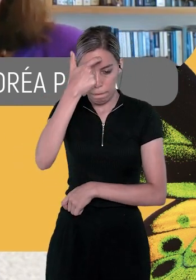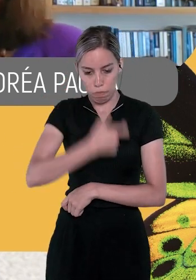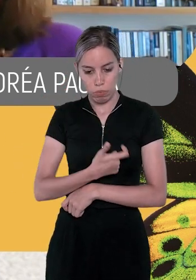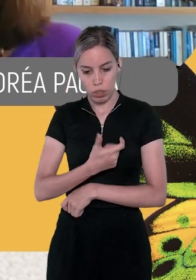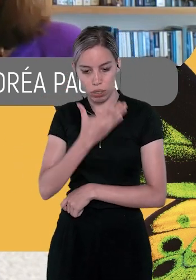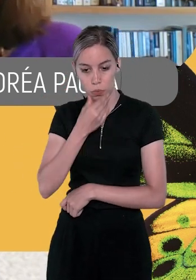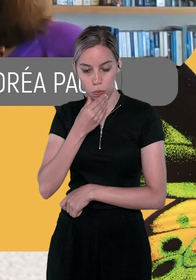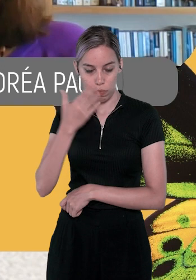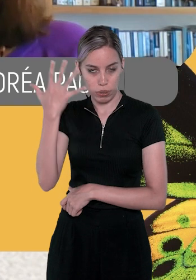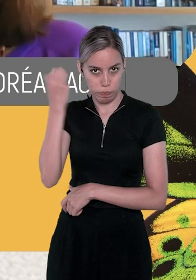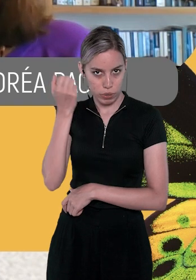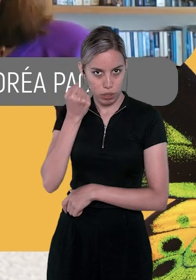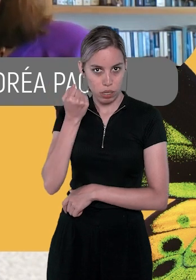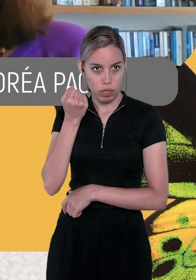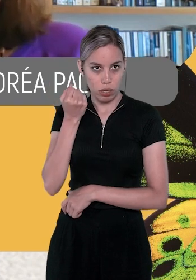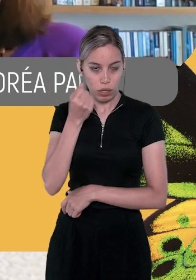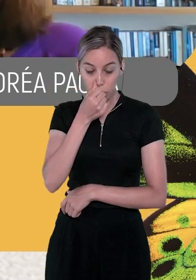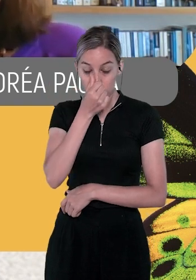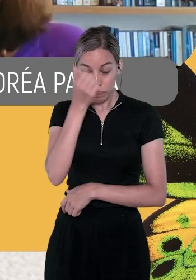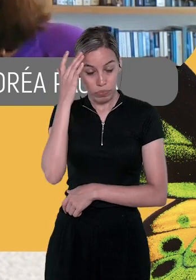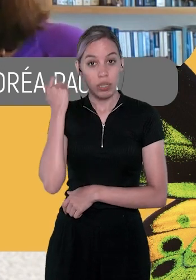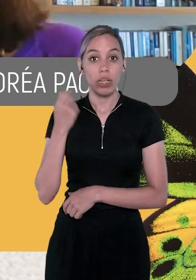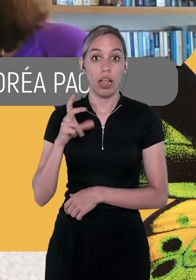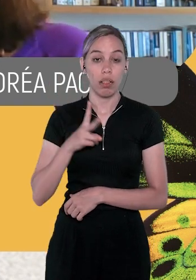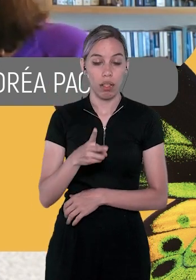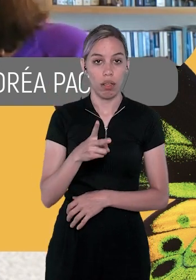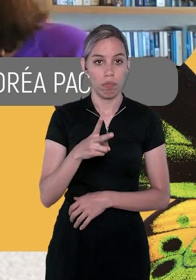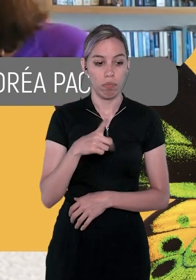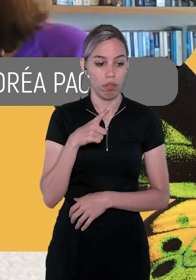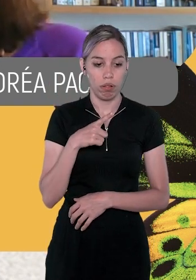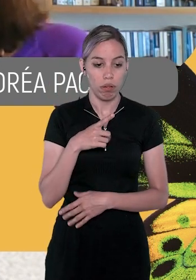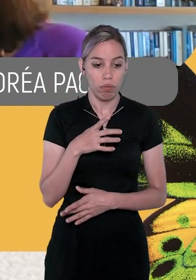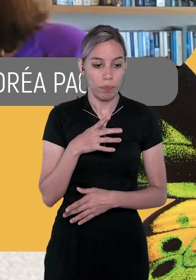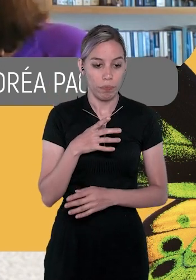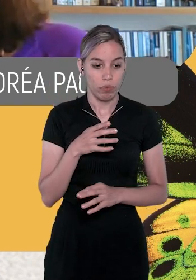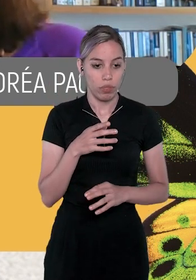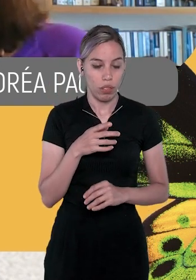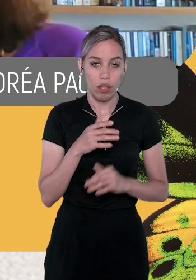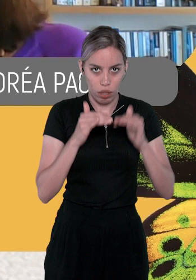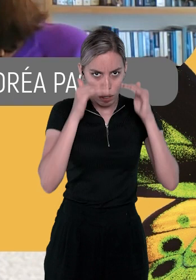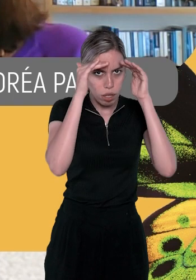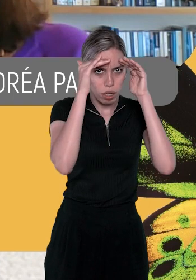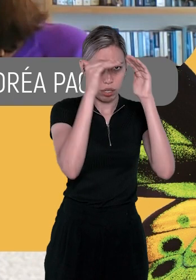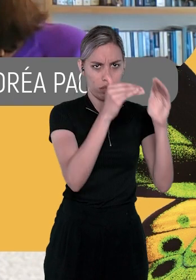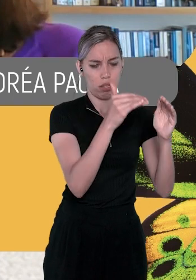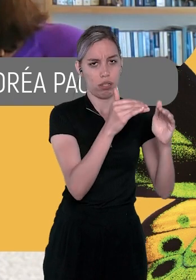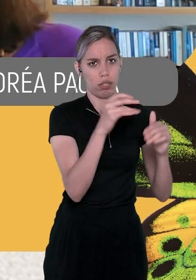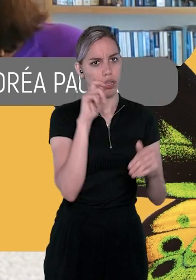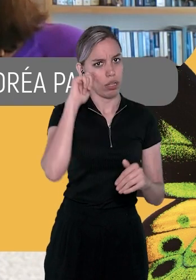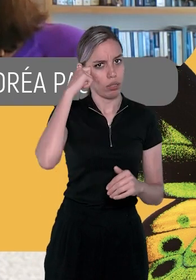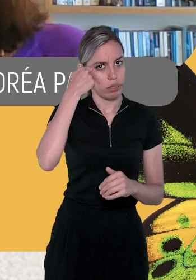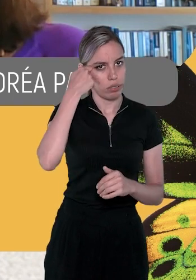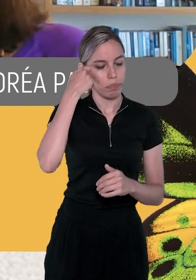respeito às mulheres, quanto no que diz respeito aos negros. Então, eu quis expressar no meu